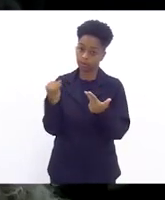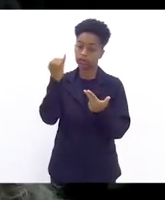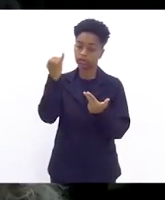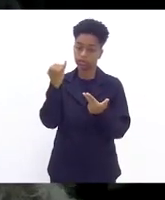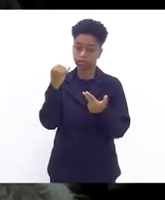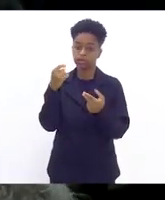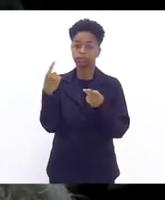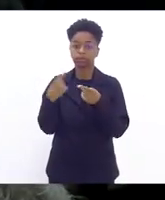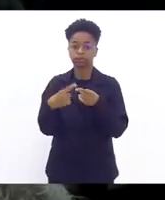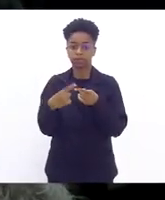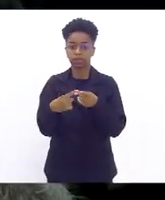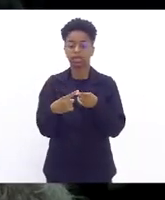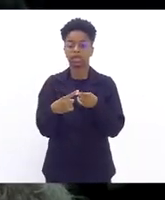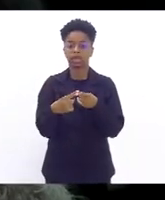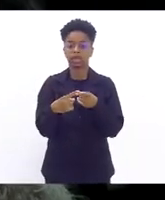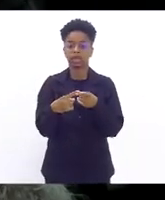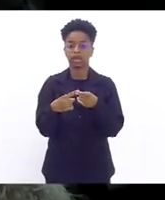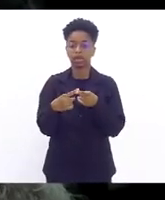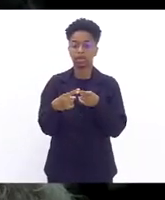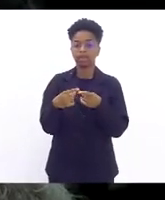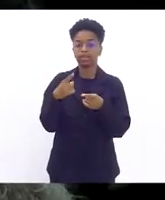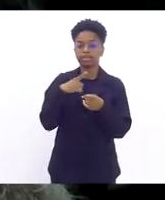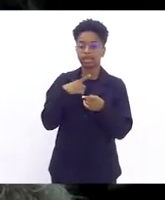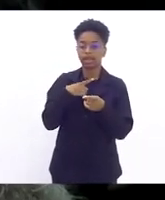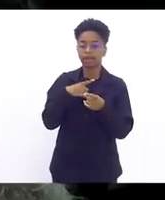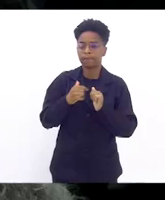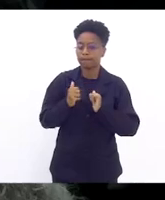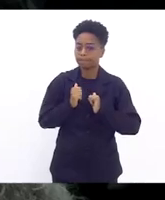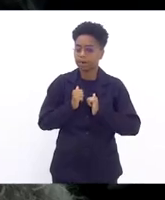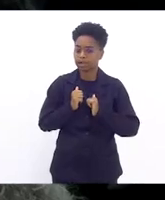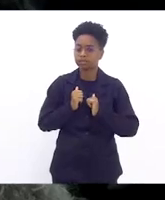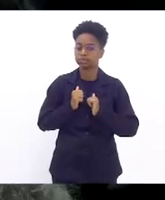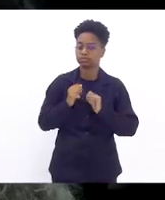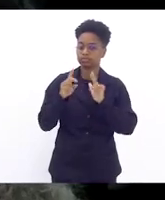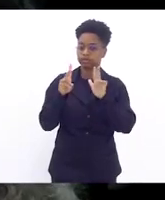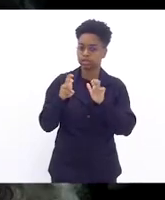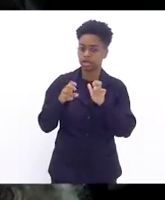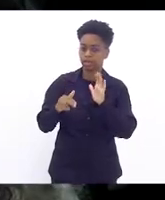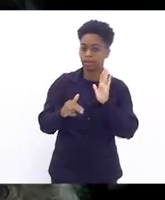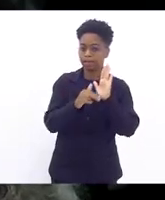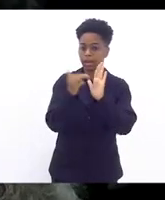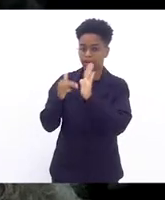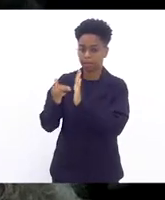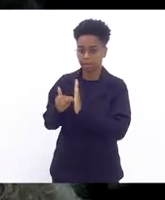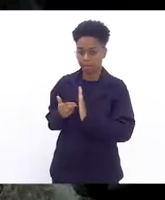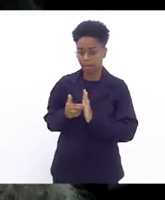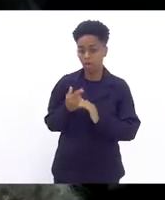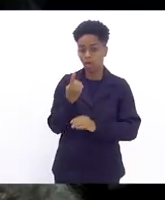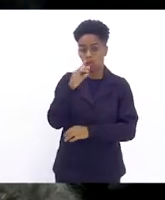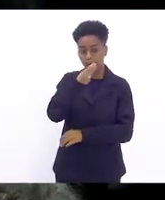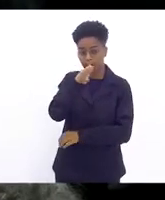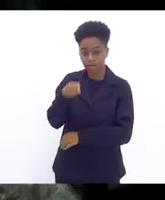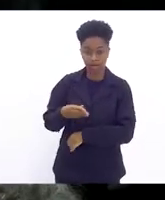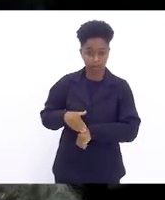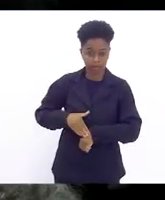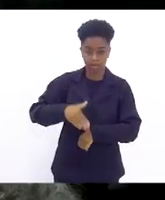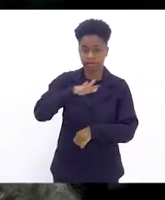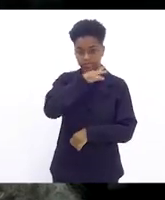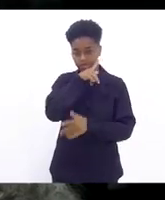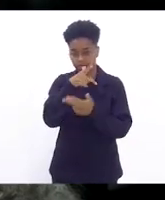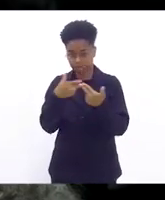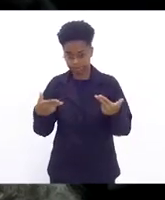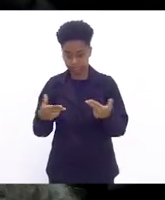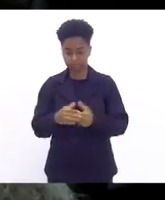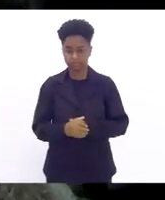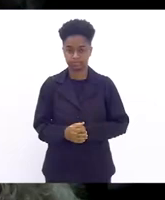eles eles tinham passivo de castração de mais de um milhão de bichinhos de